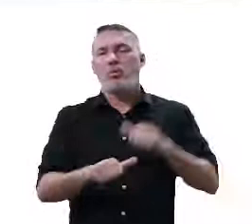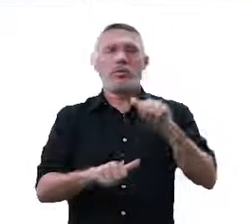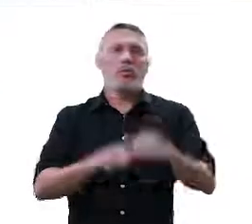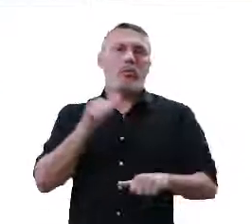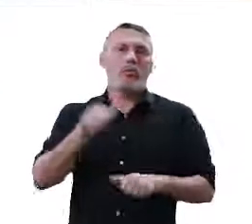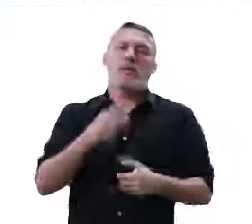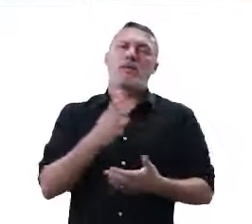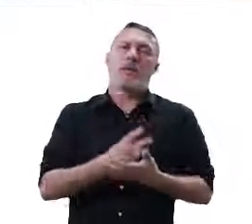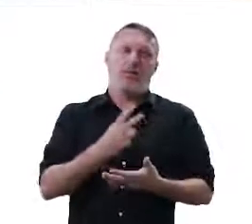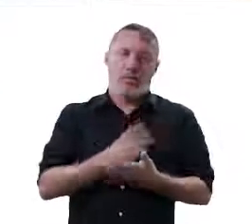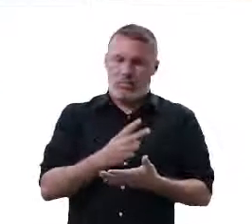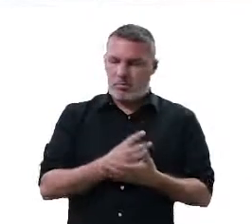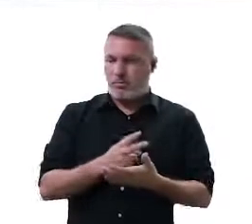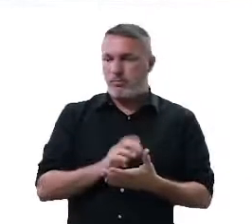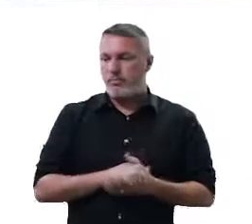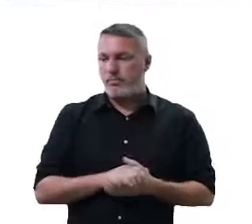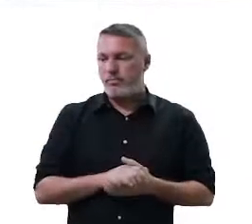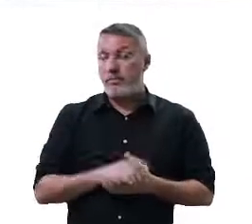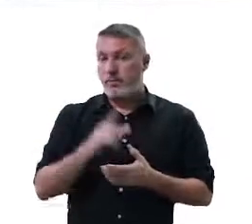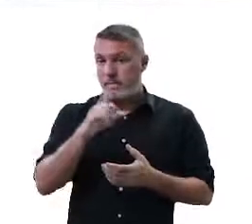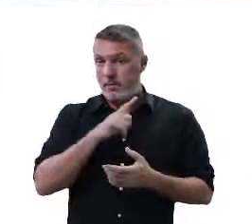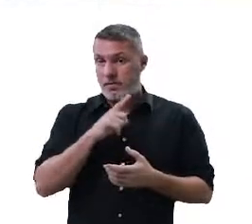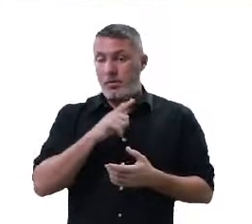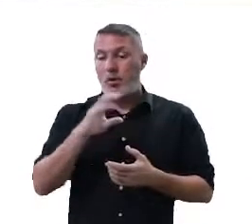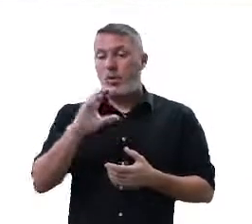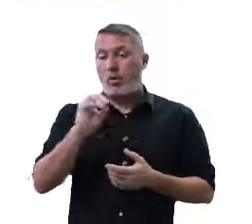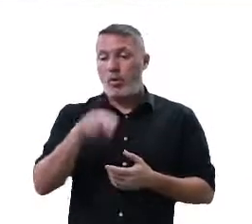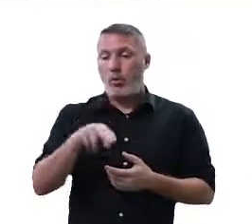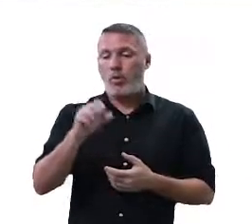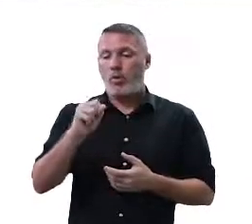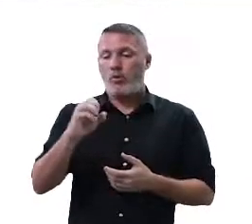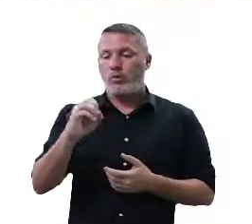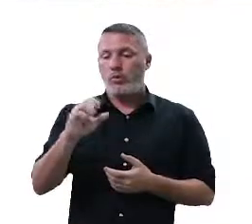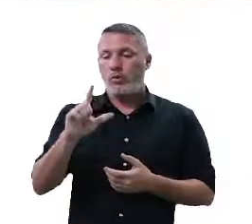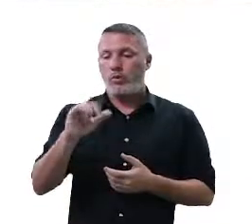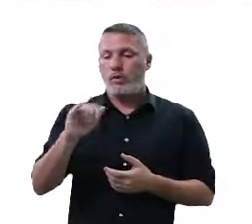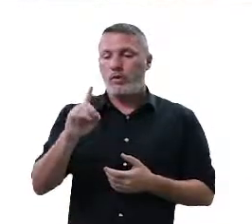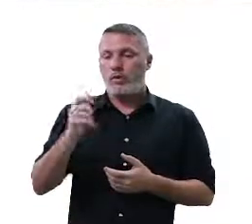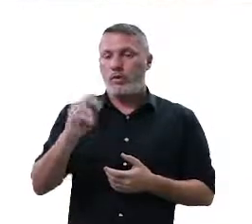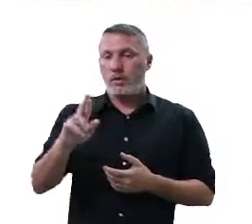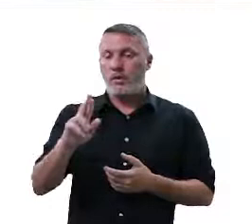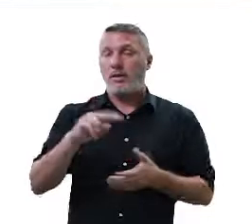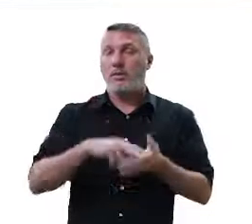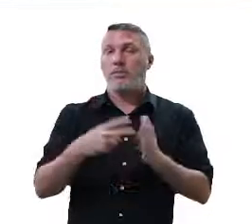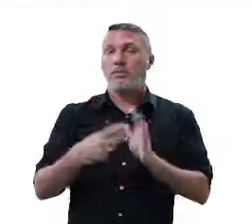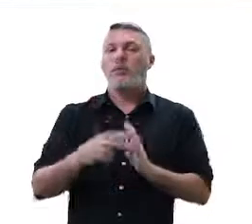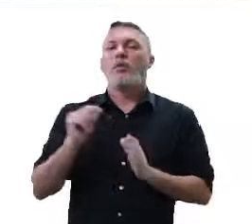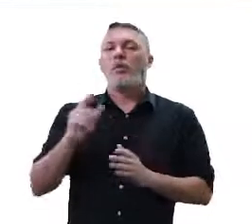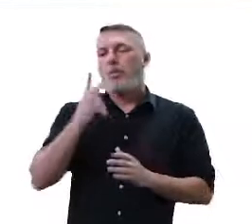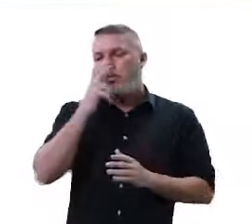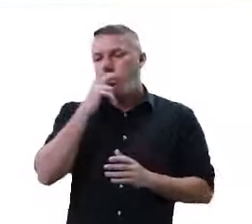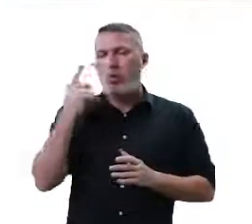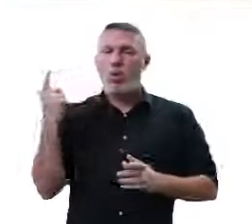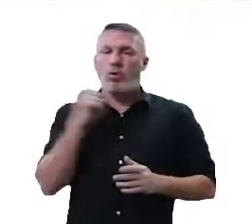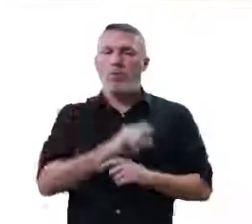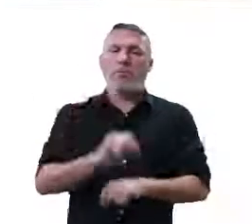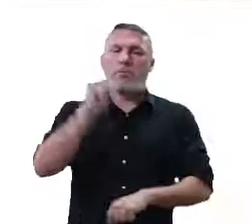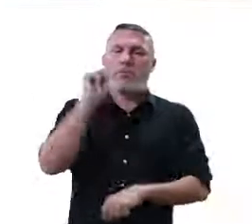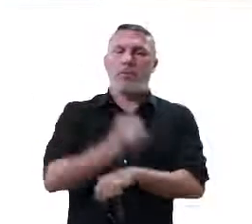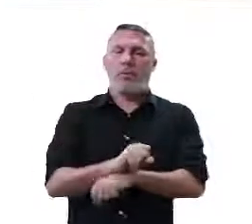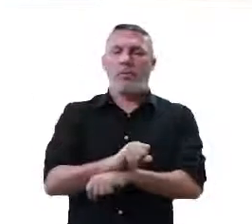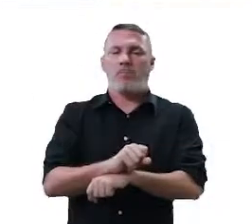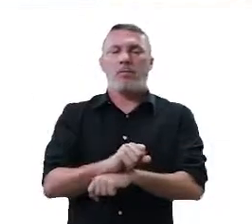constante transformação. Então, consolidar significa estabilizar, sossegar o facho